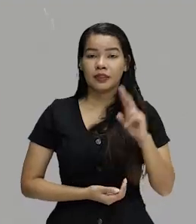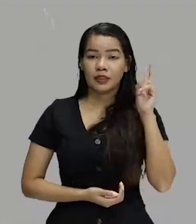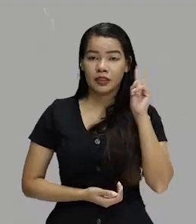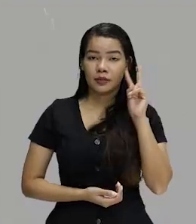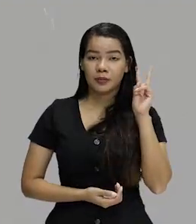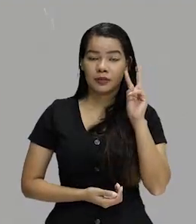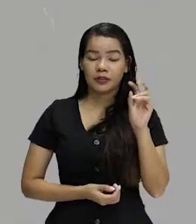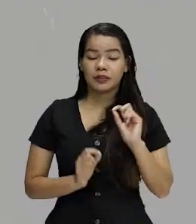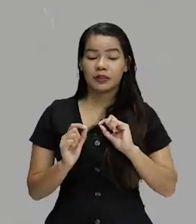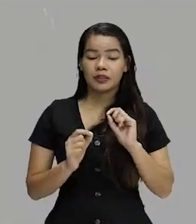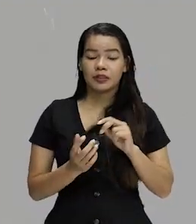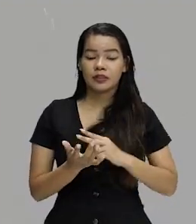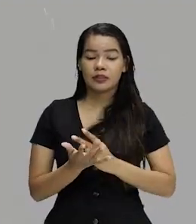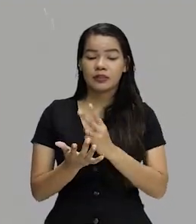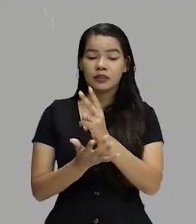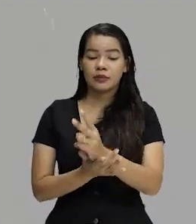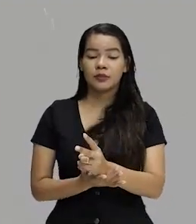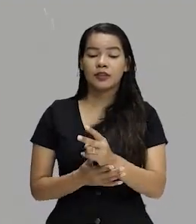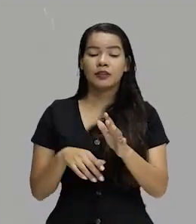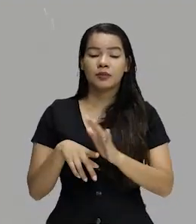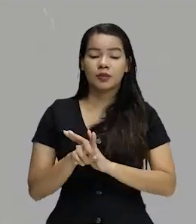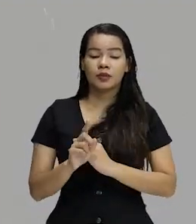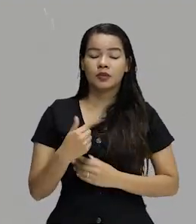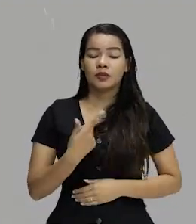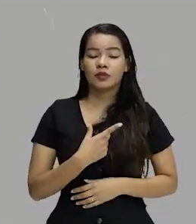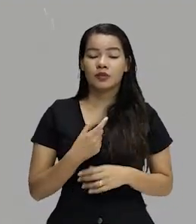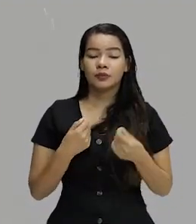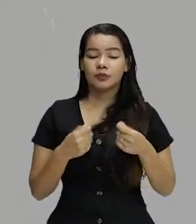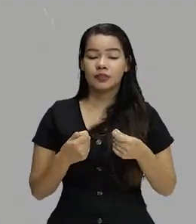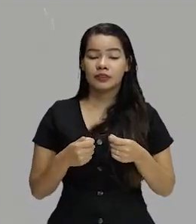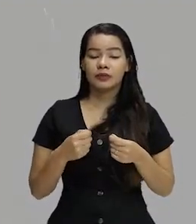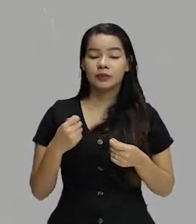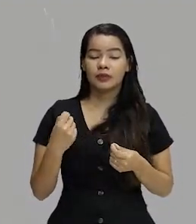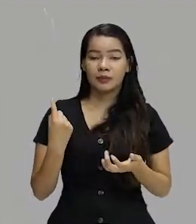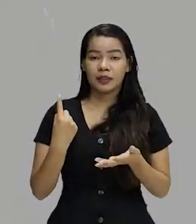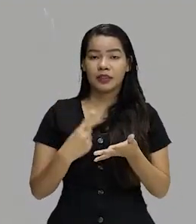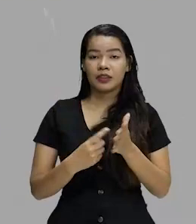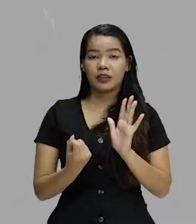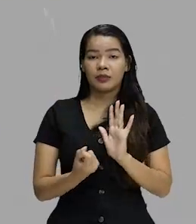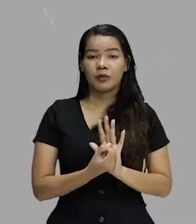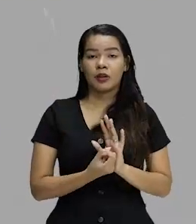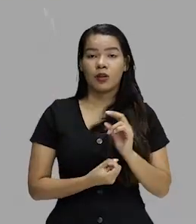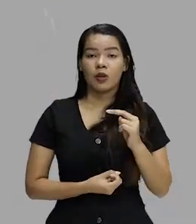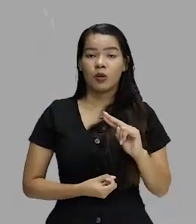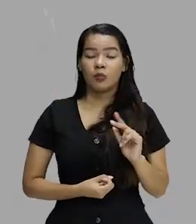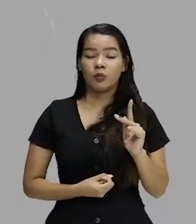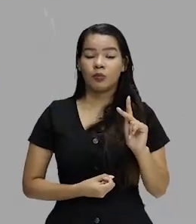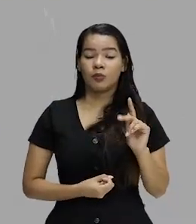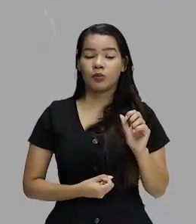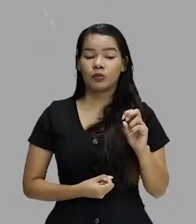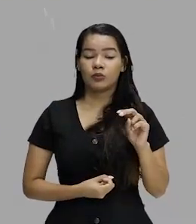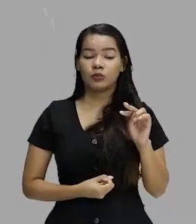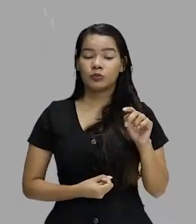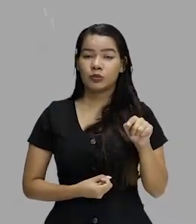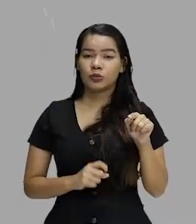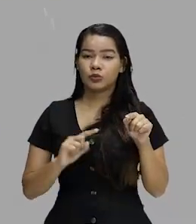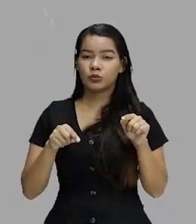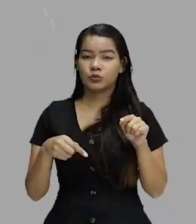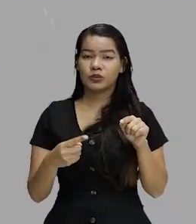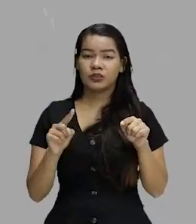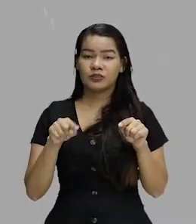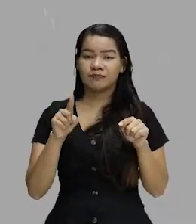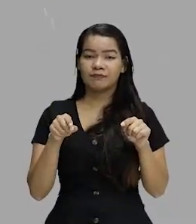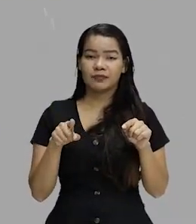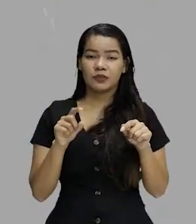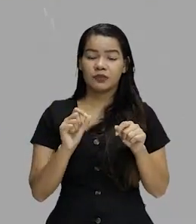Lembrando que sempre nas perguntas nós precisamos da marcação ou da pontuação, do ponto de interrogação no